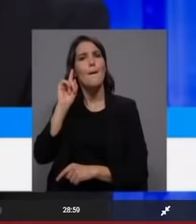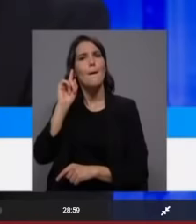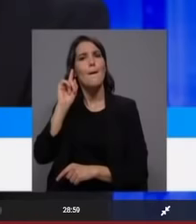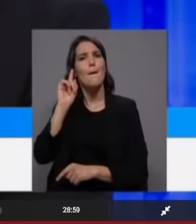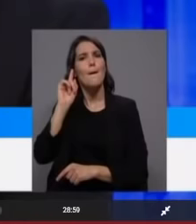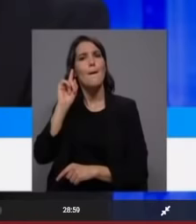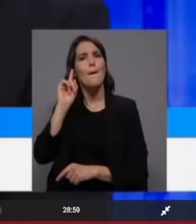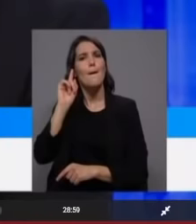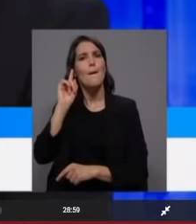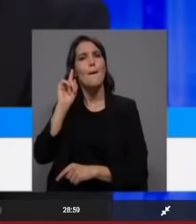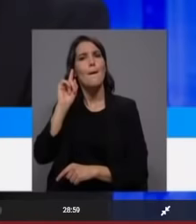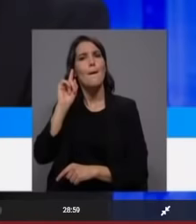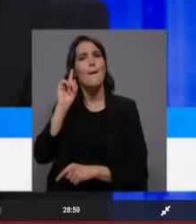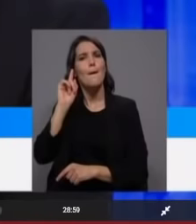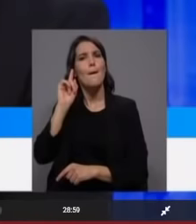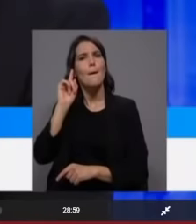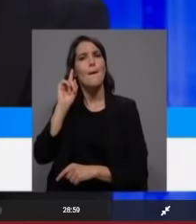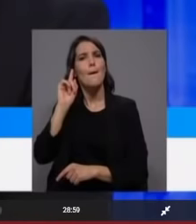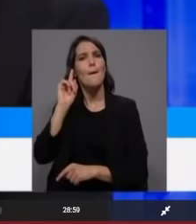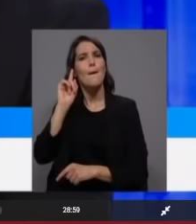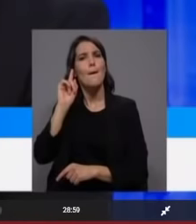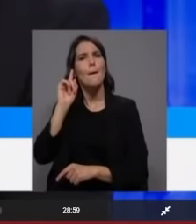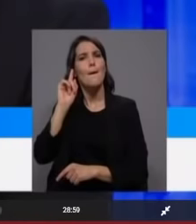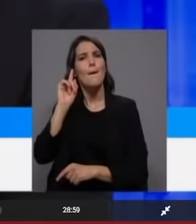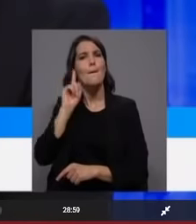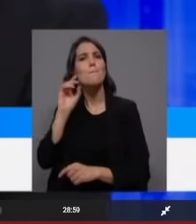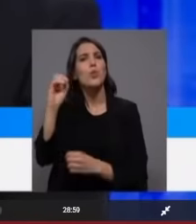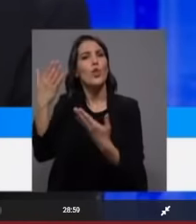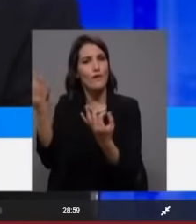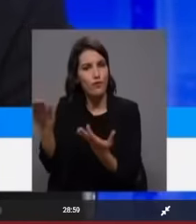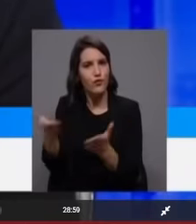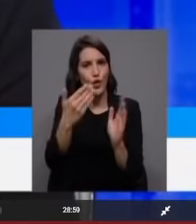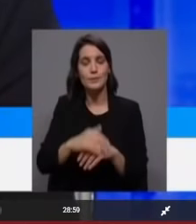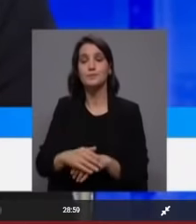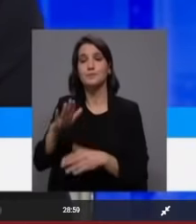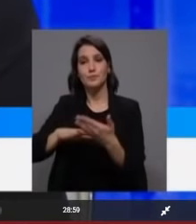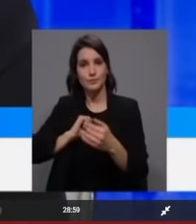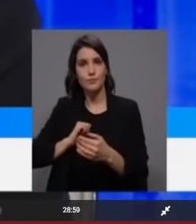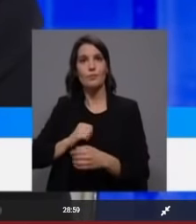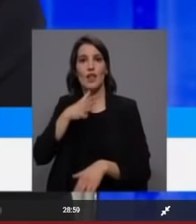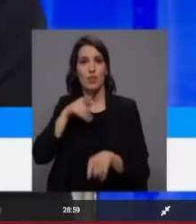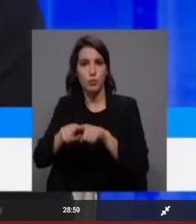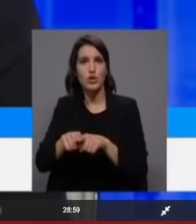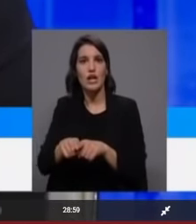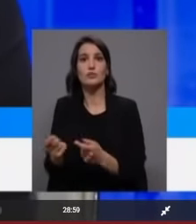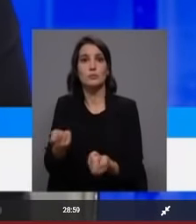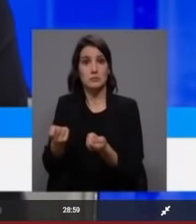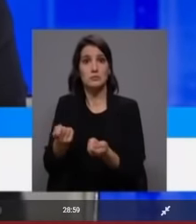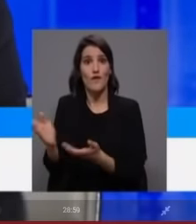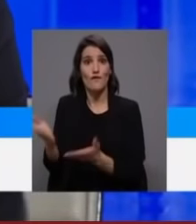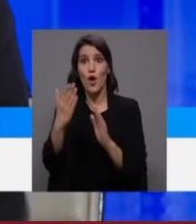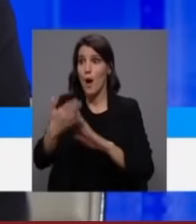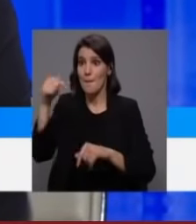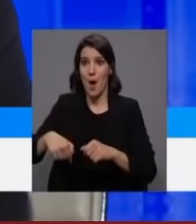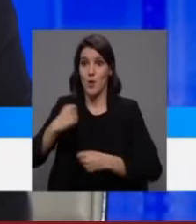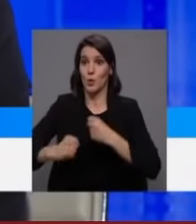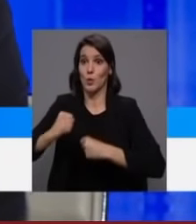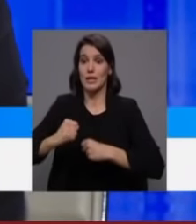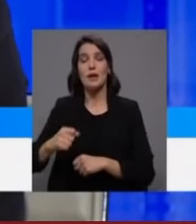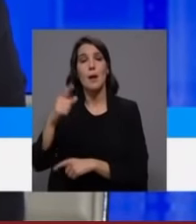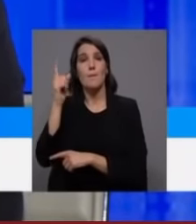que ela fala convosco ela que a médica ela queria falar com você sobre essas coisas e não Resultados para governantes foram a correr vacinar polícias